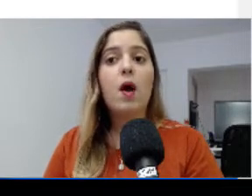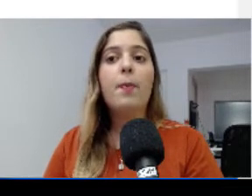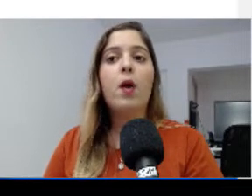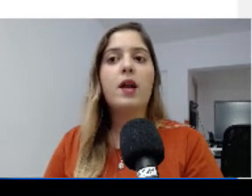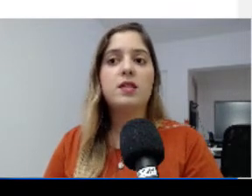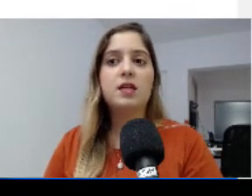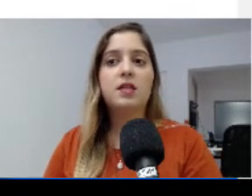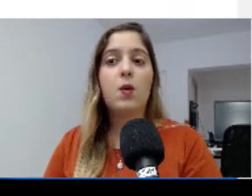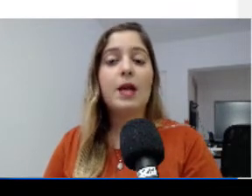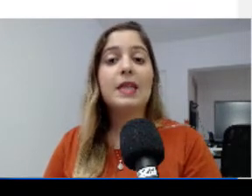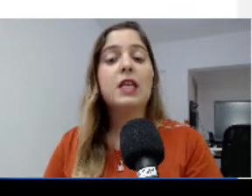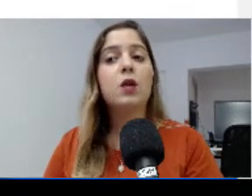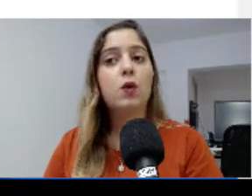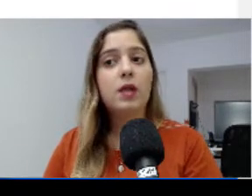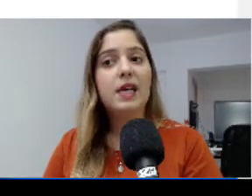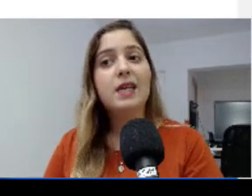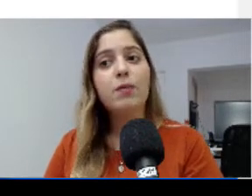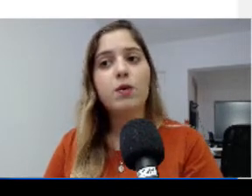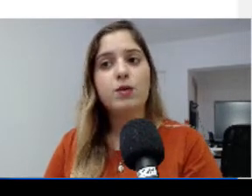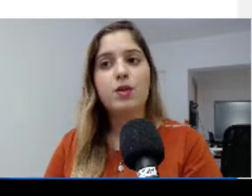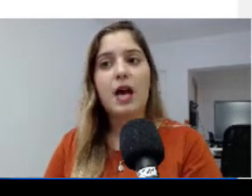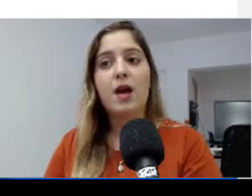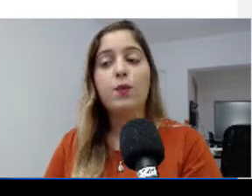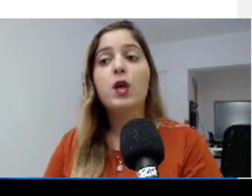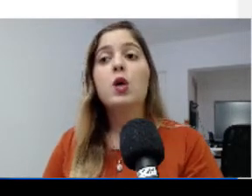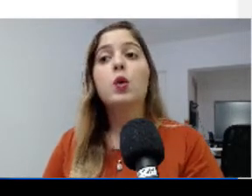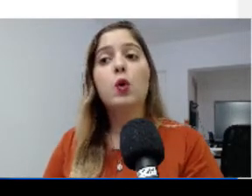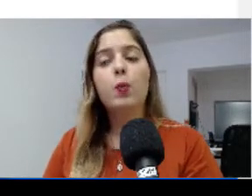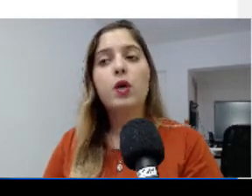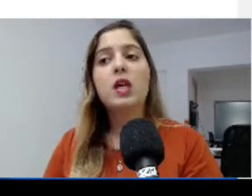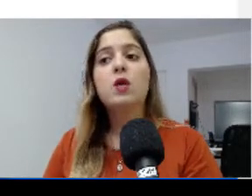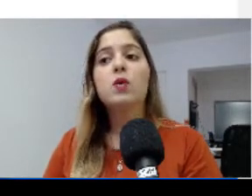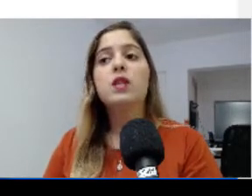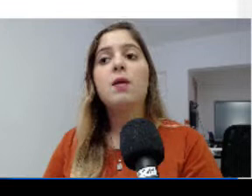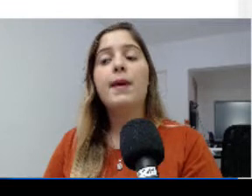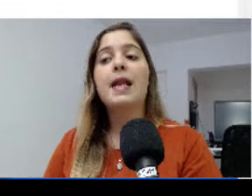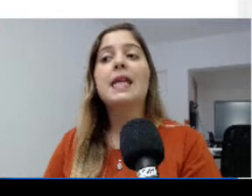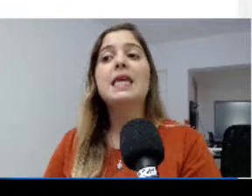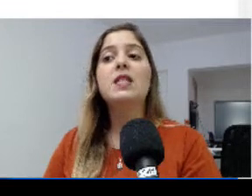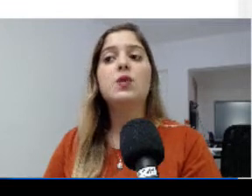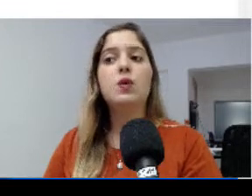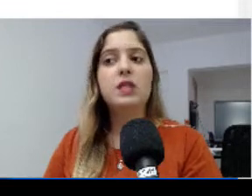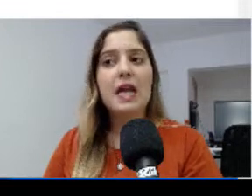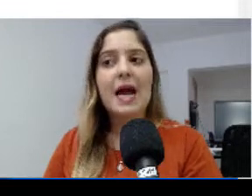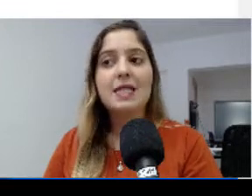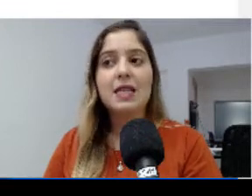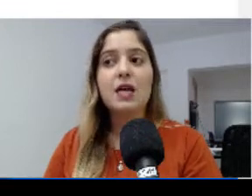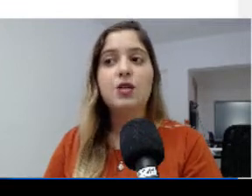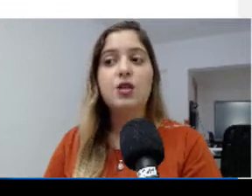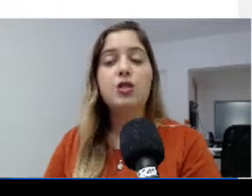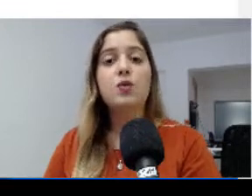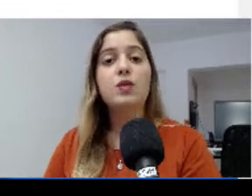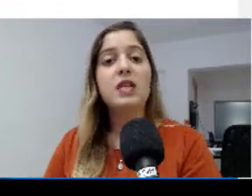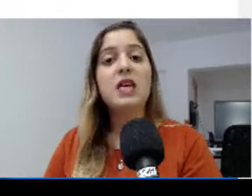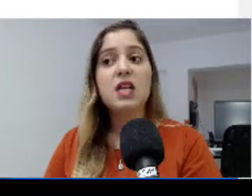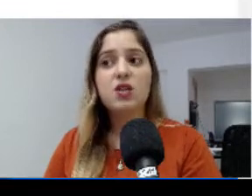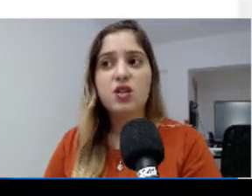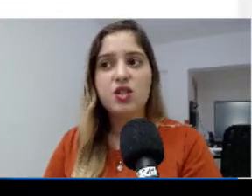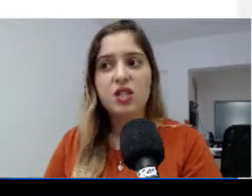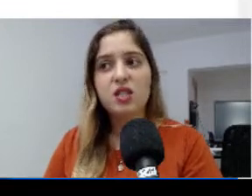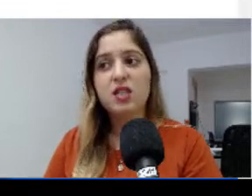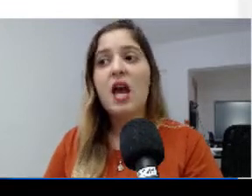Descontentes com a polarização entre Lula e Bolsonaro, grupo que inclui também líderes sociais, artísticos